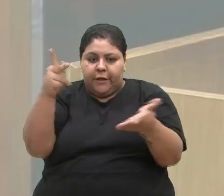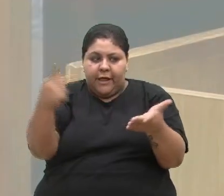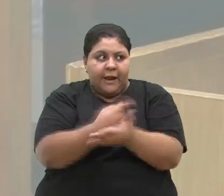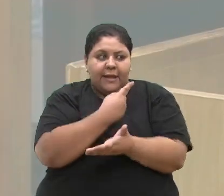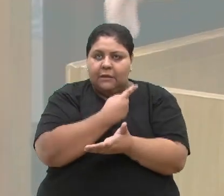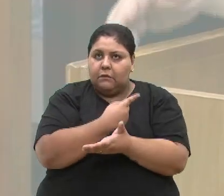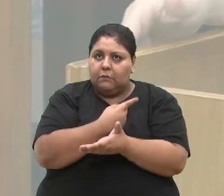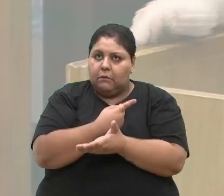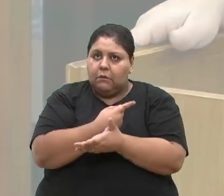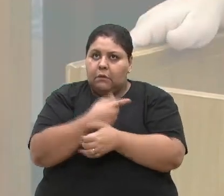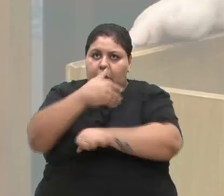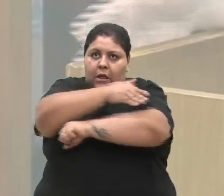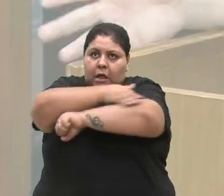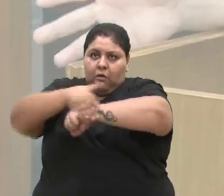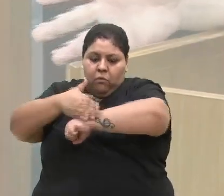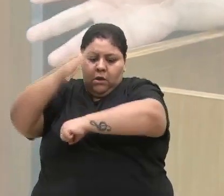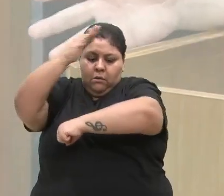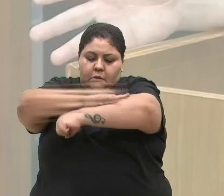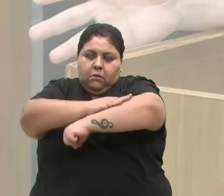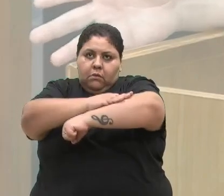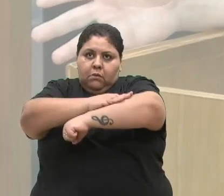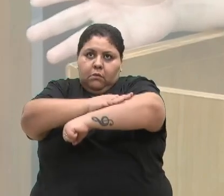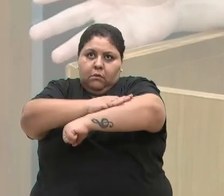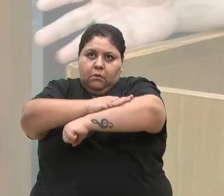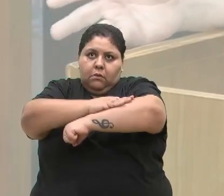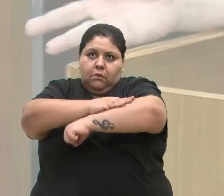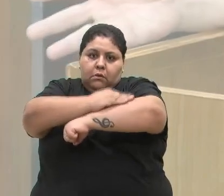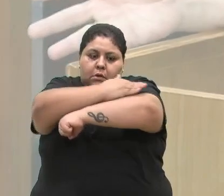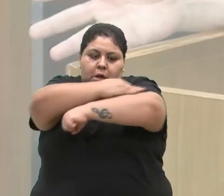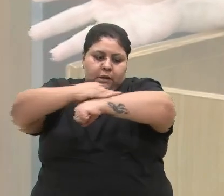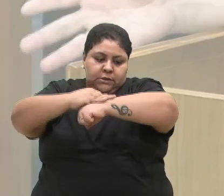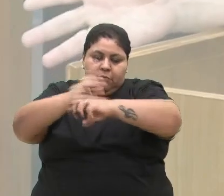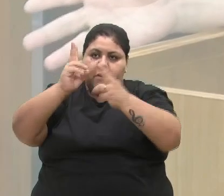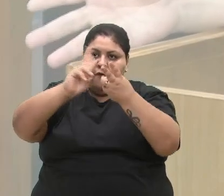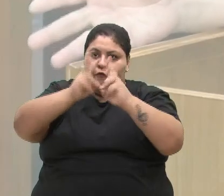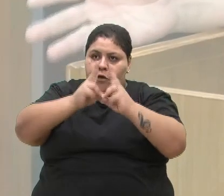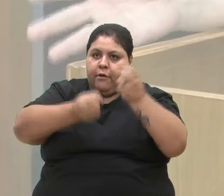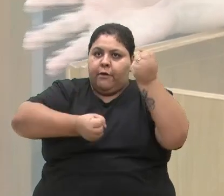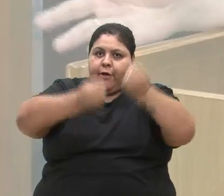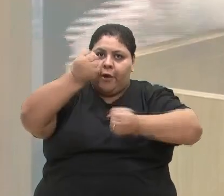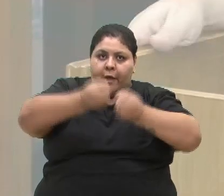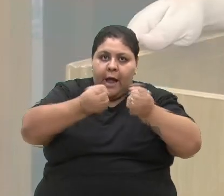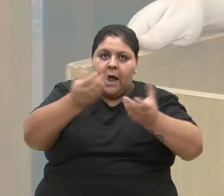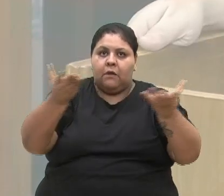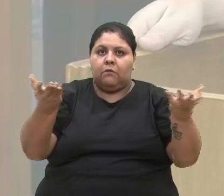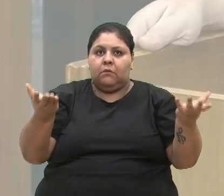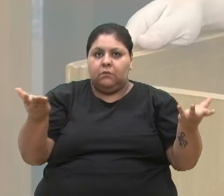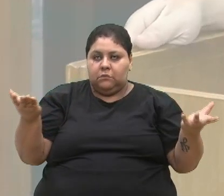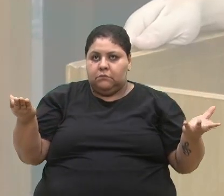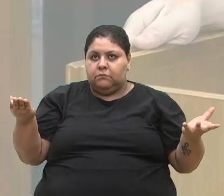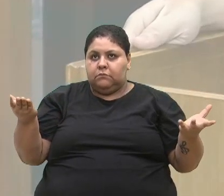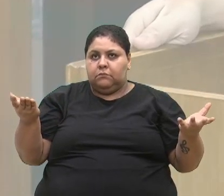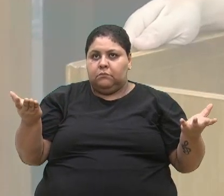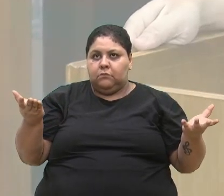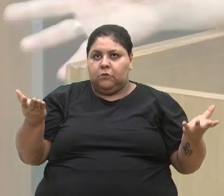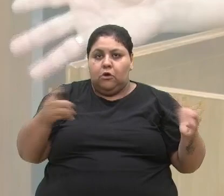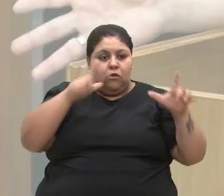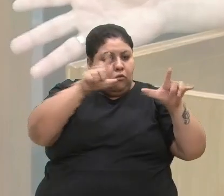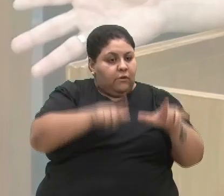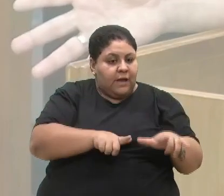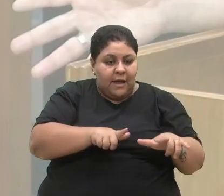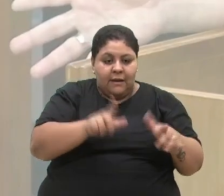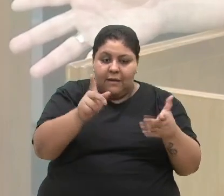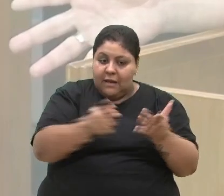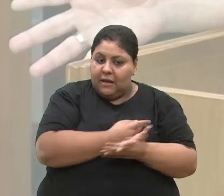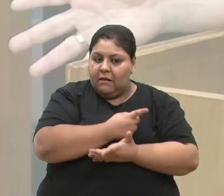cima da calçada. Então, talvez ali não seria o local ideal e apropriado para ter o CES, se não